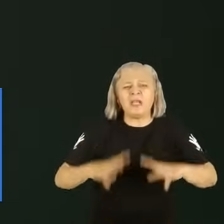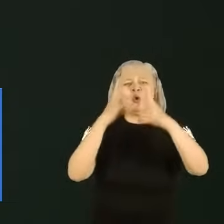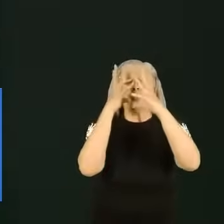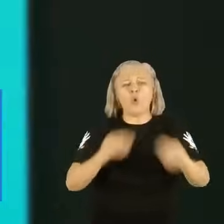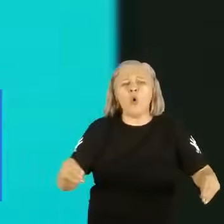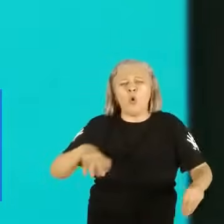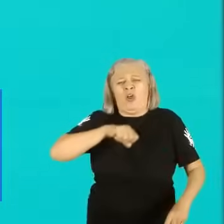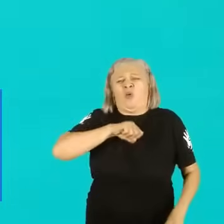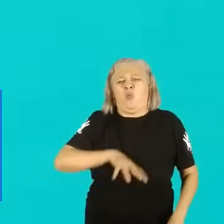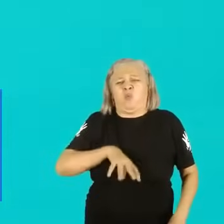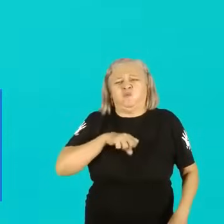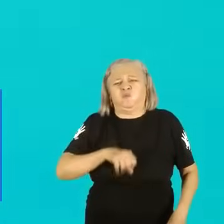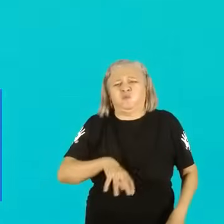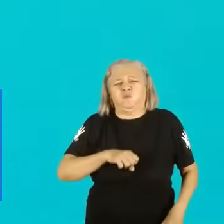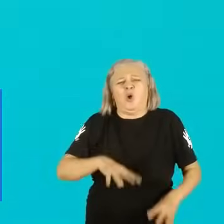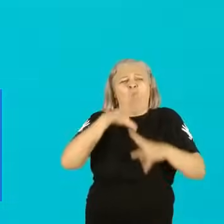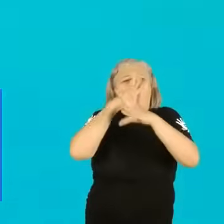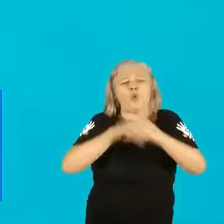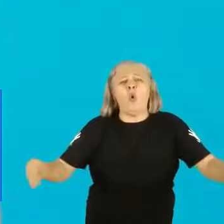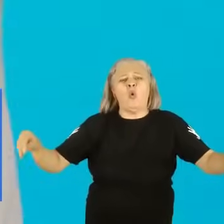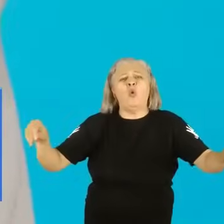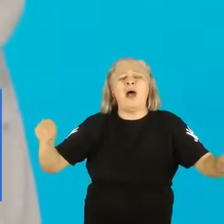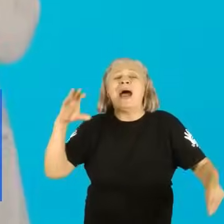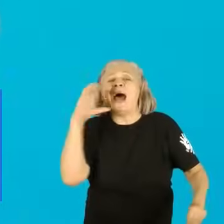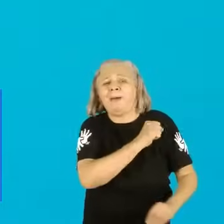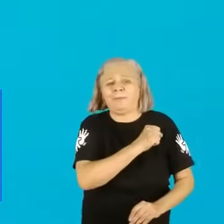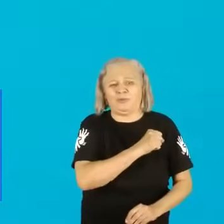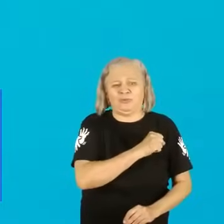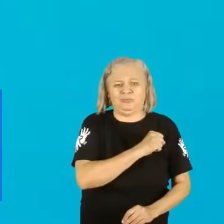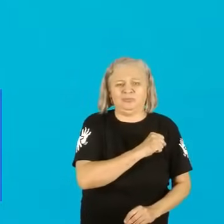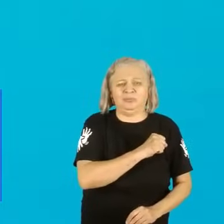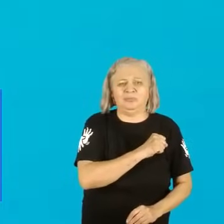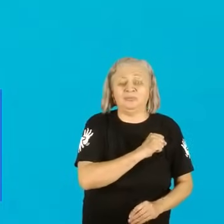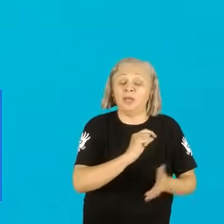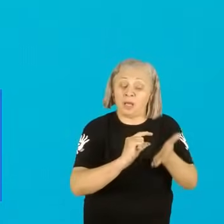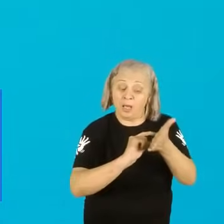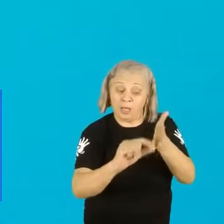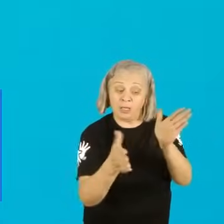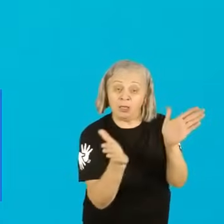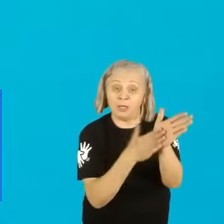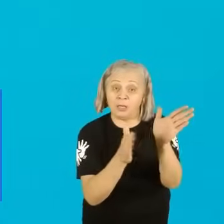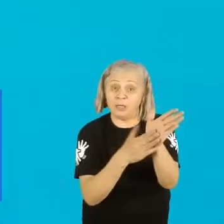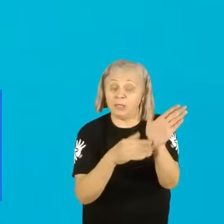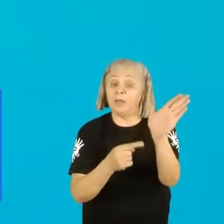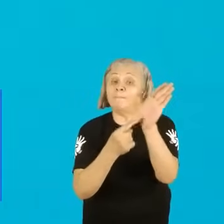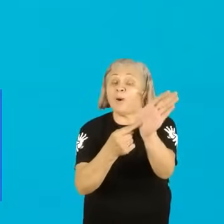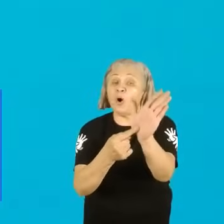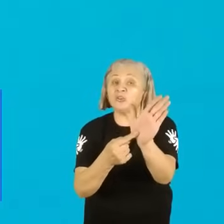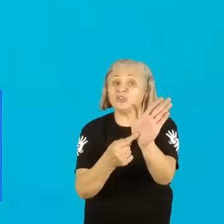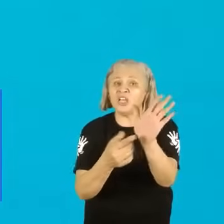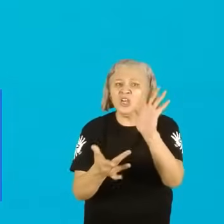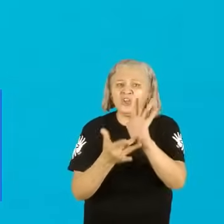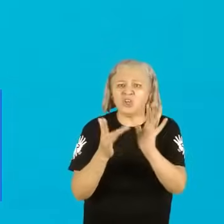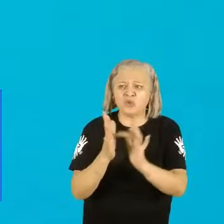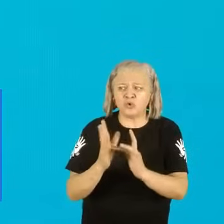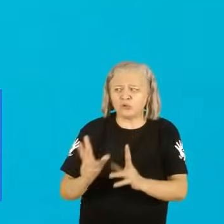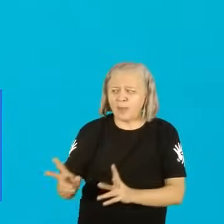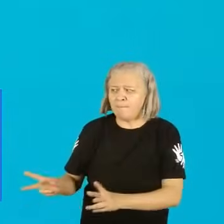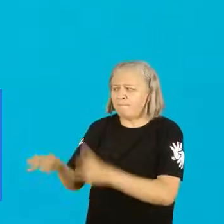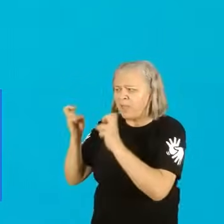sangramento, toda hemorragia, tudo aquilo que drena as suas forças. O texto diz que Jesus